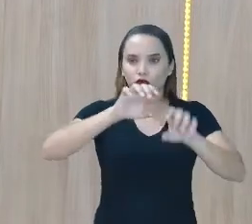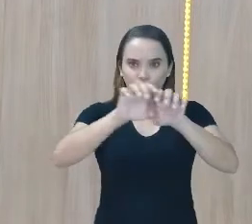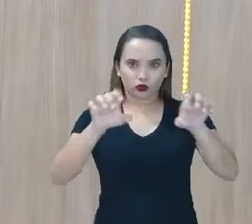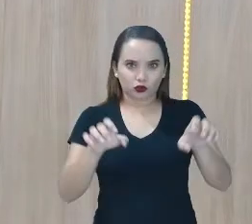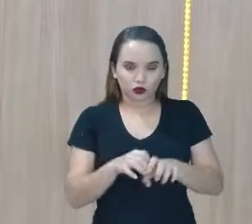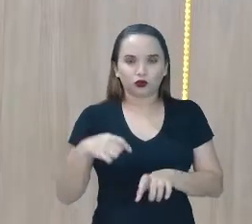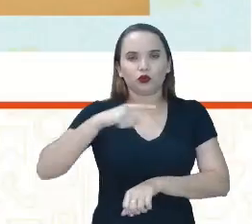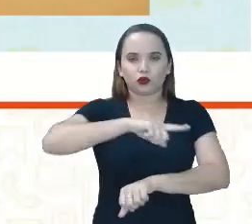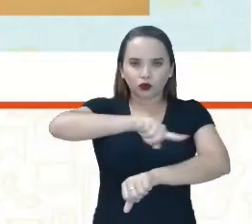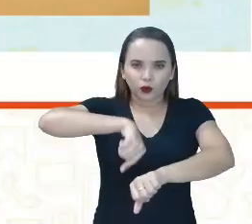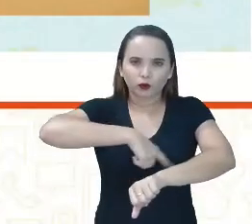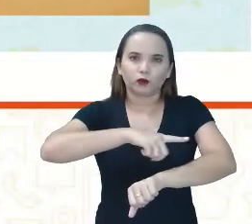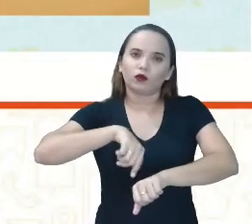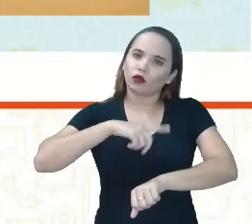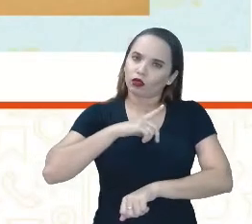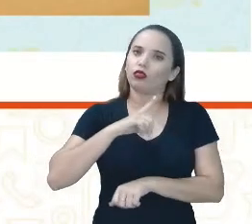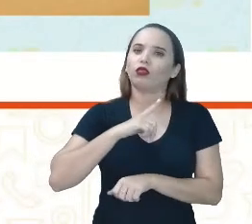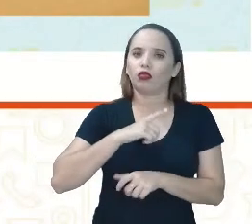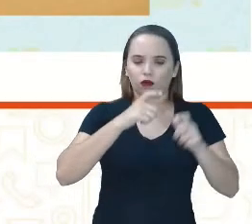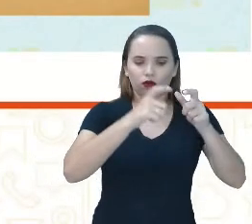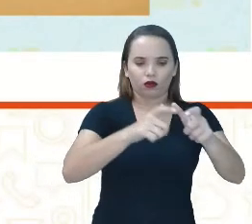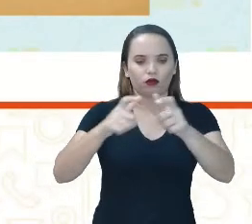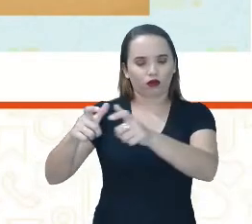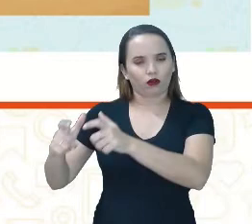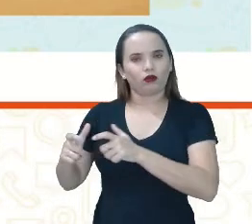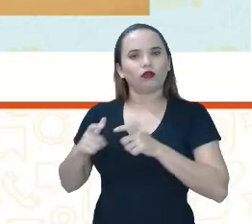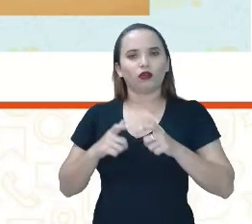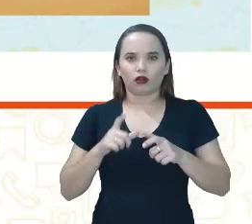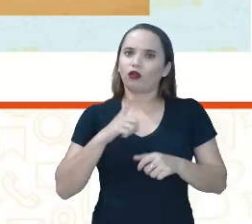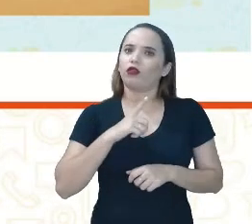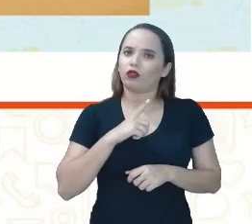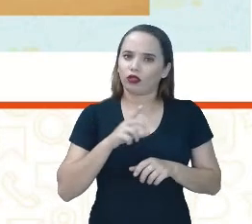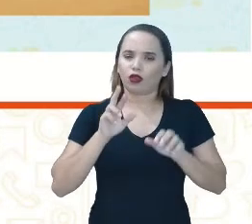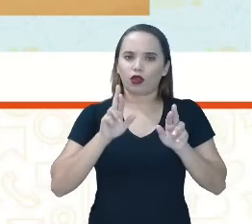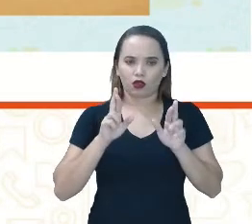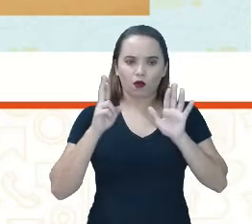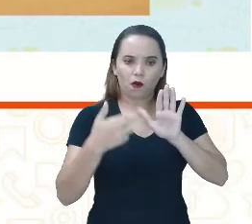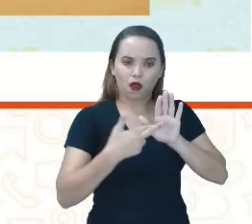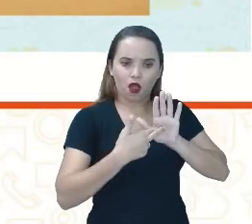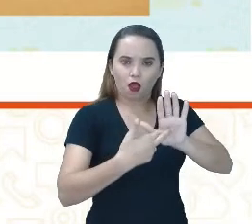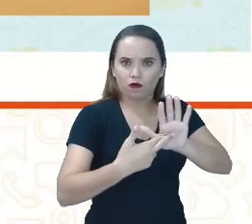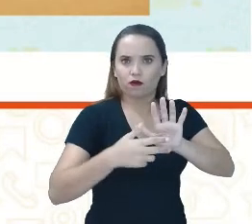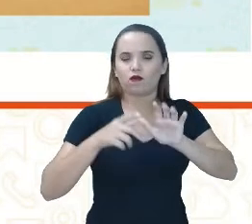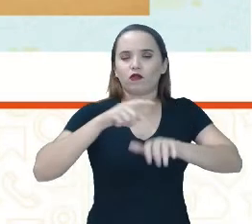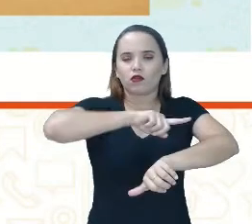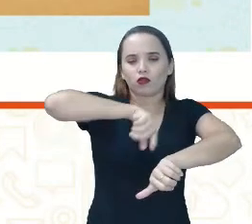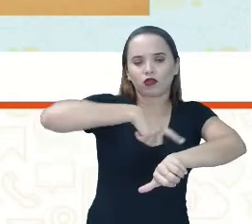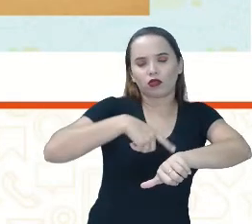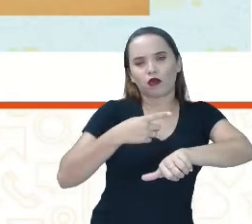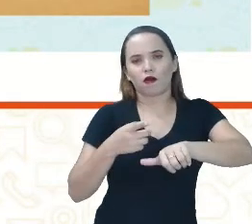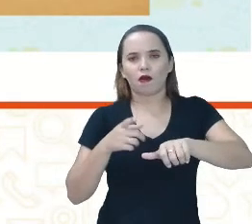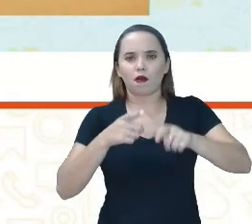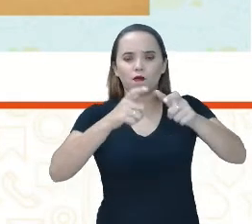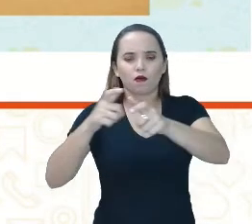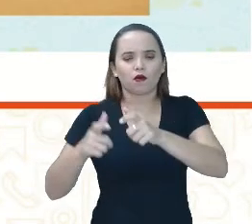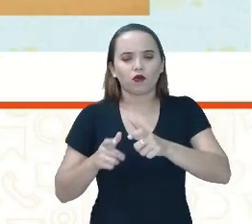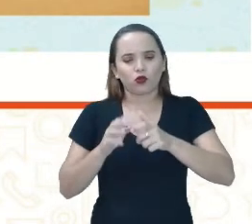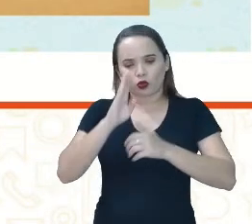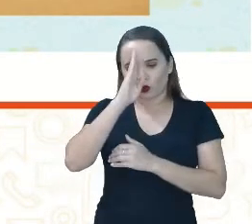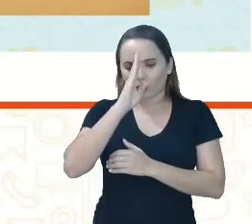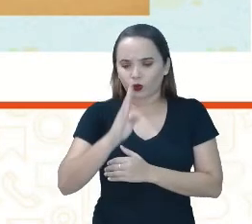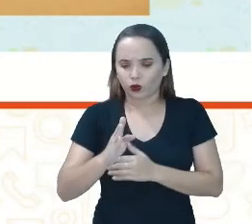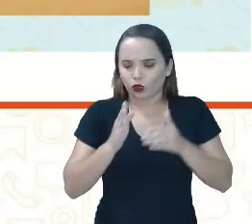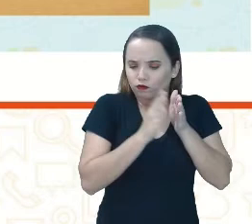espacial e temporal, onde há uma localização, onde há uma referência de tempo, de localização, de ordem,